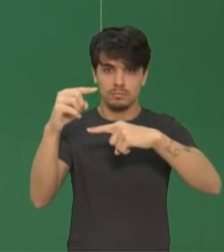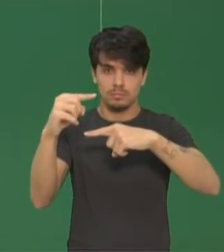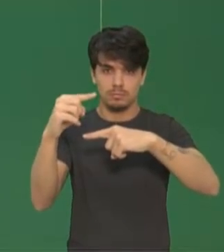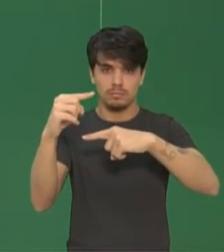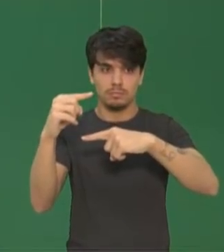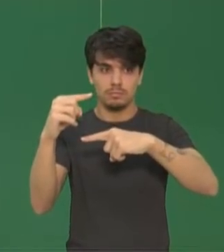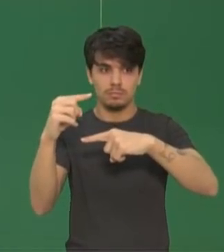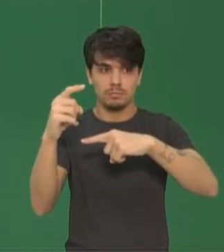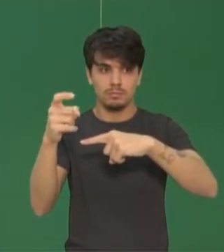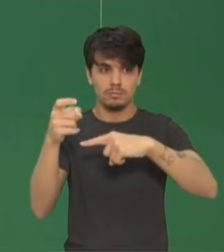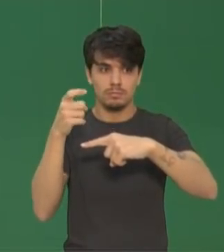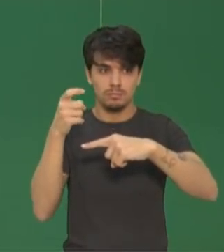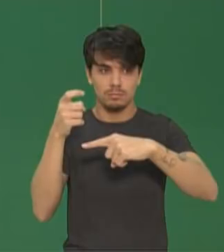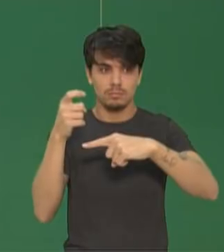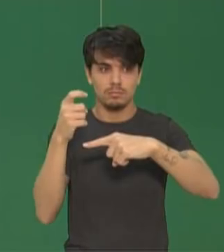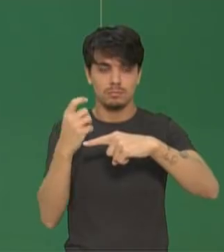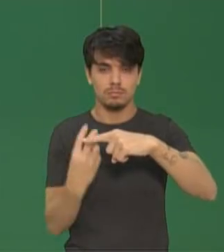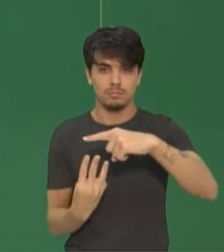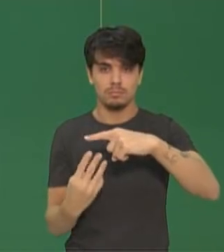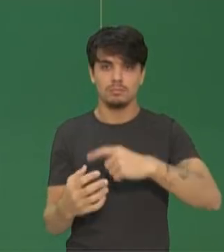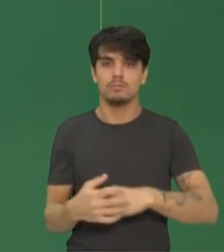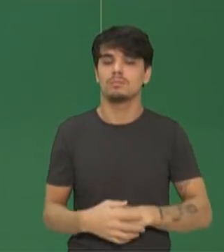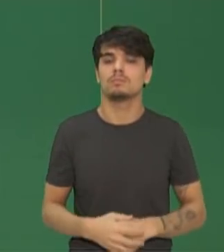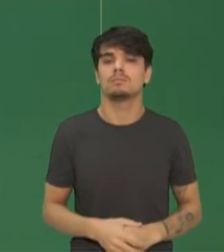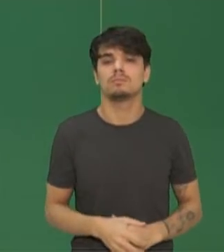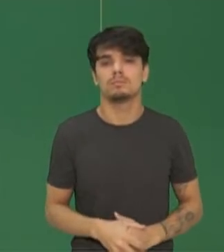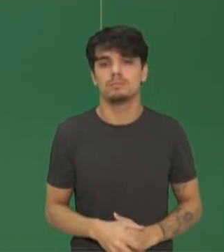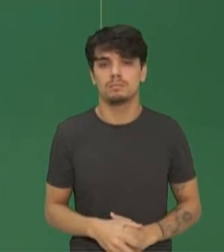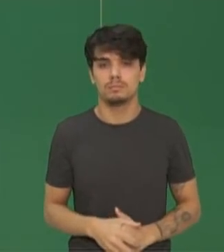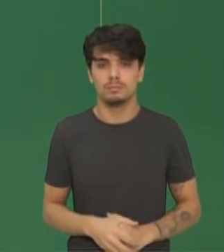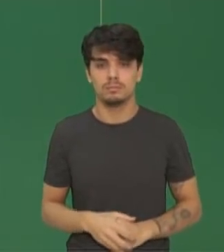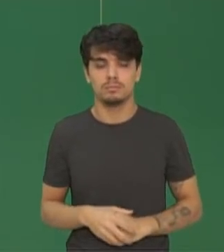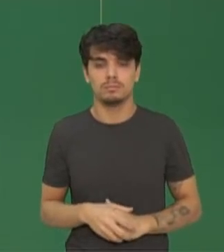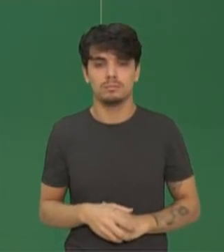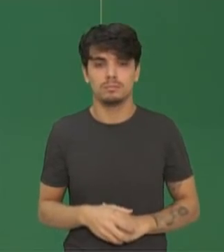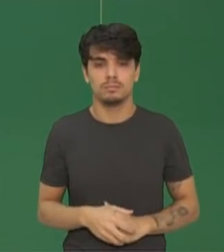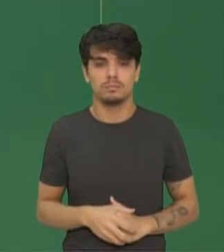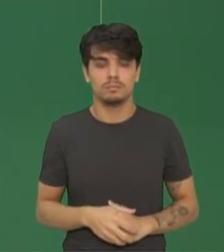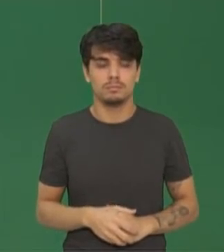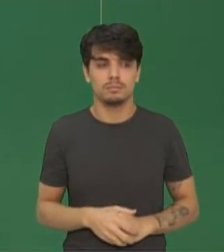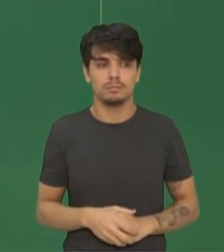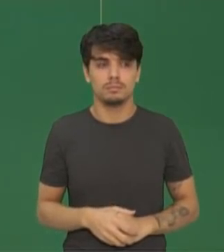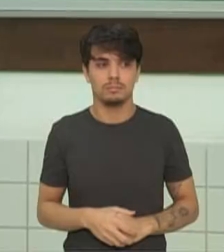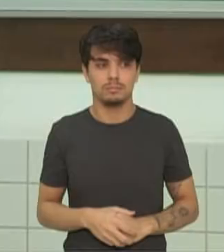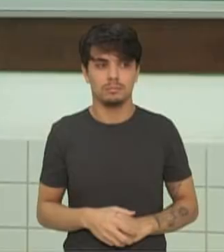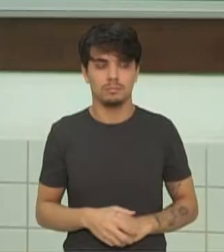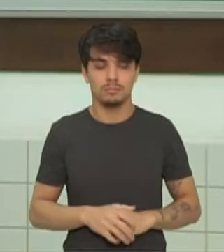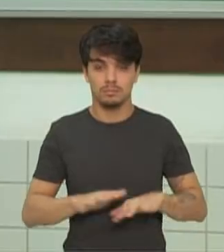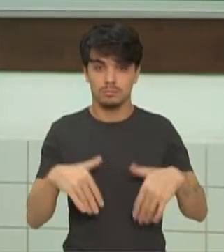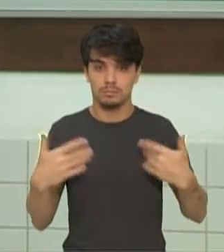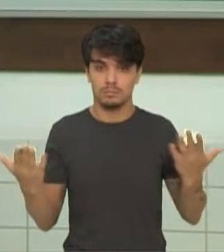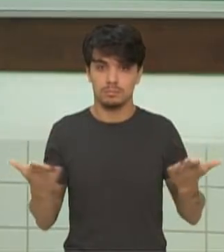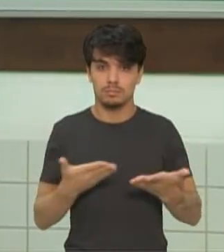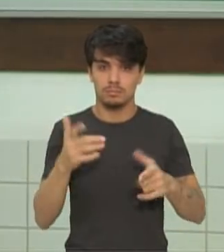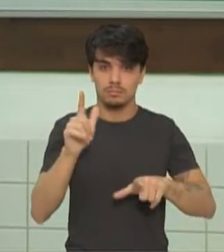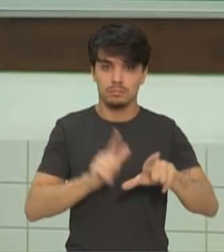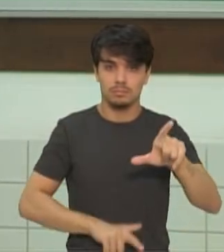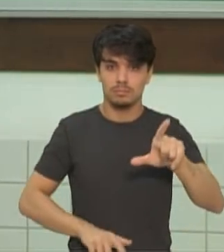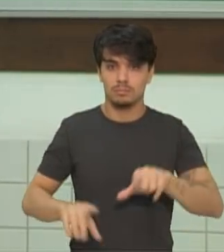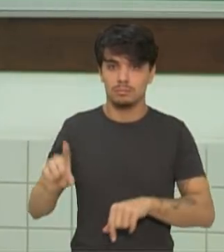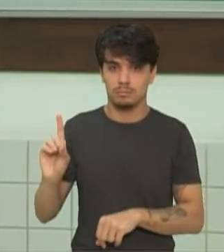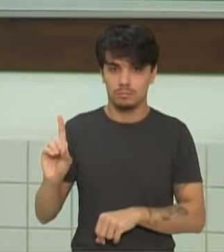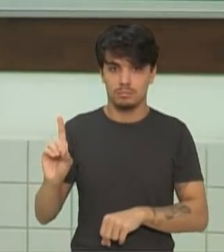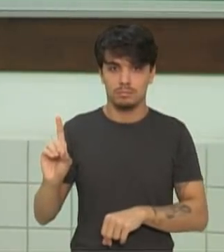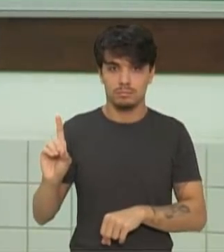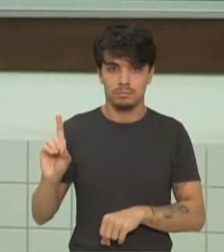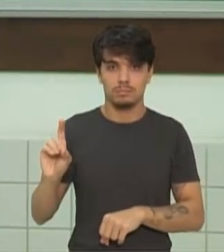y, vai dar 40 menos x sobre 3. E agora, na letra D,